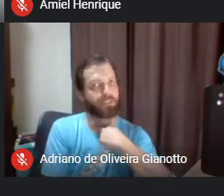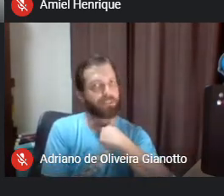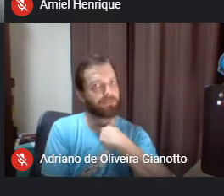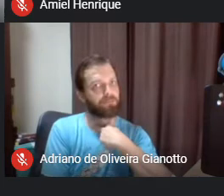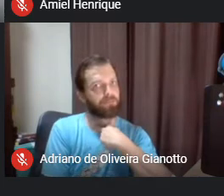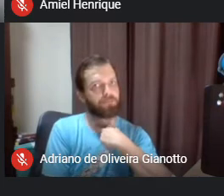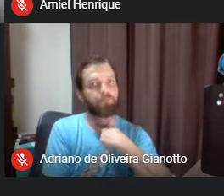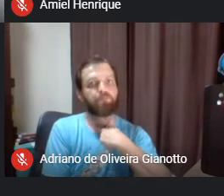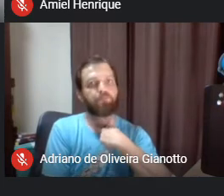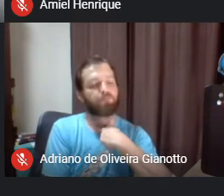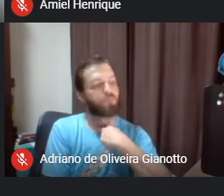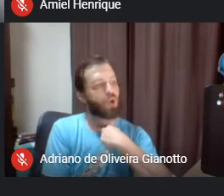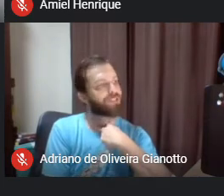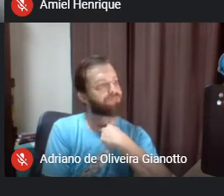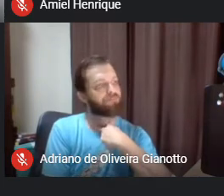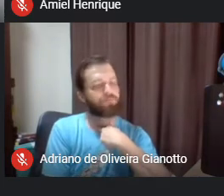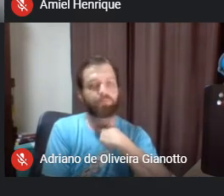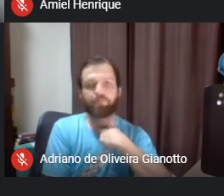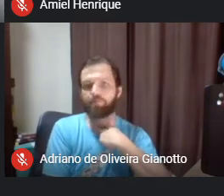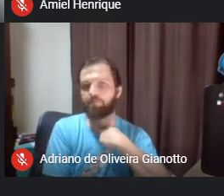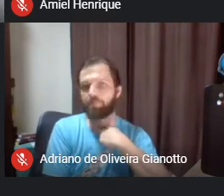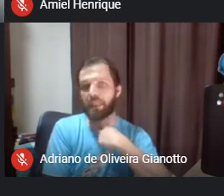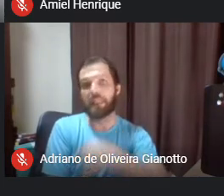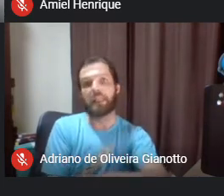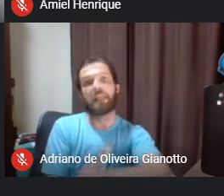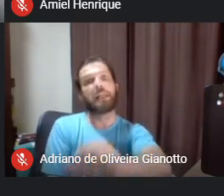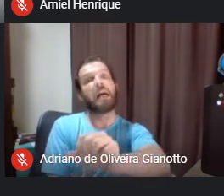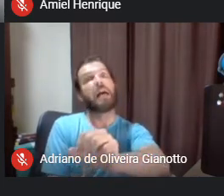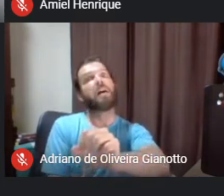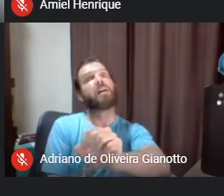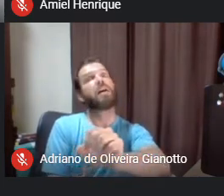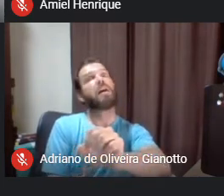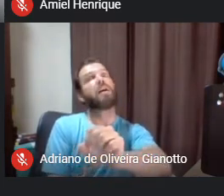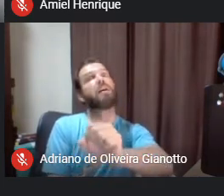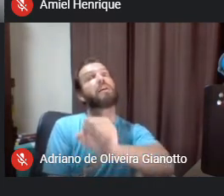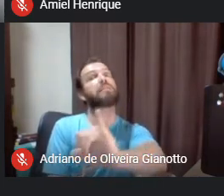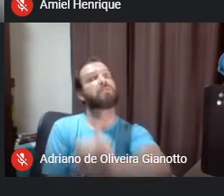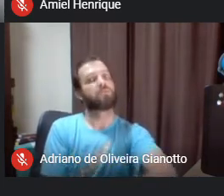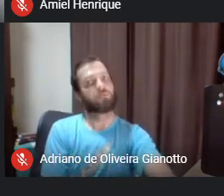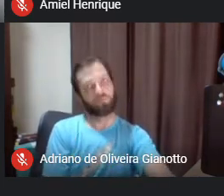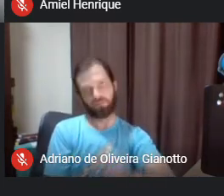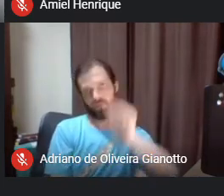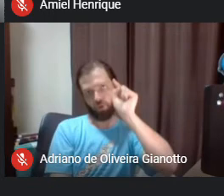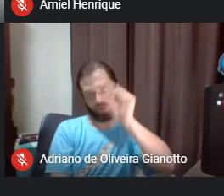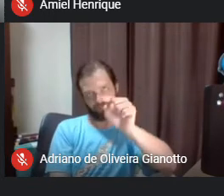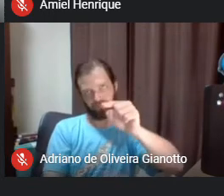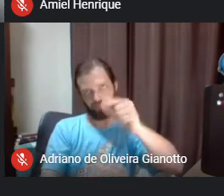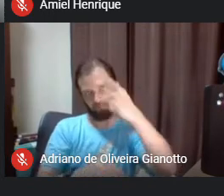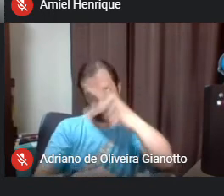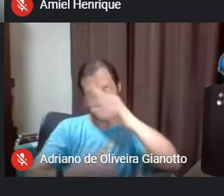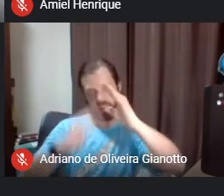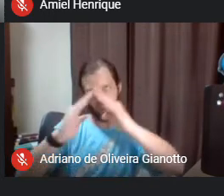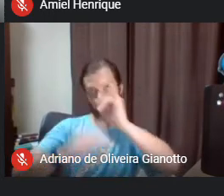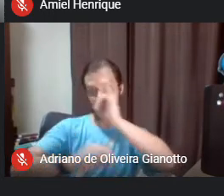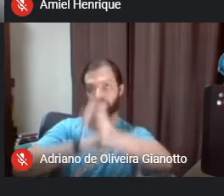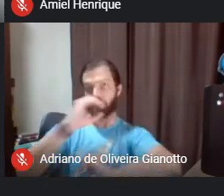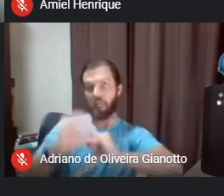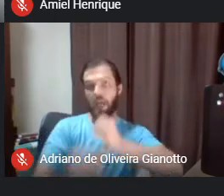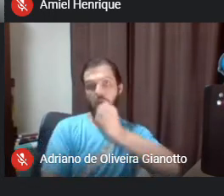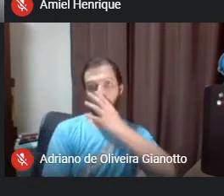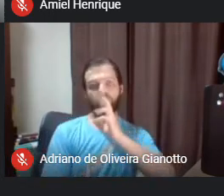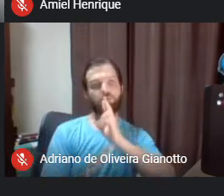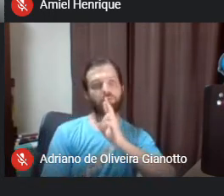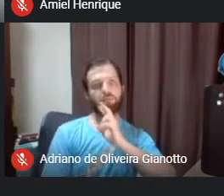não vai ter segunda chance. Não vai ter segunda chance. Né? Se,